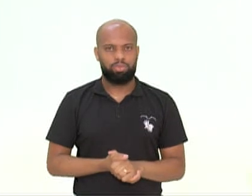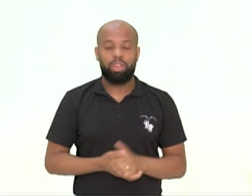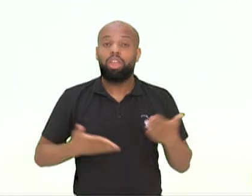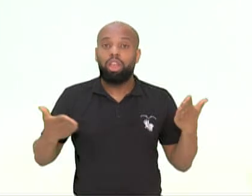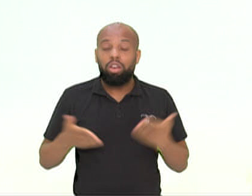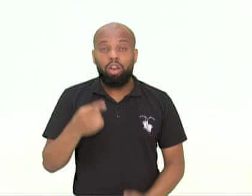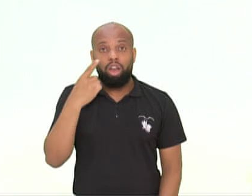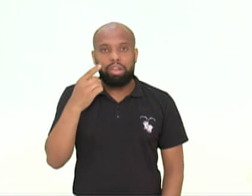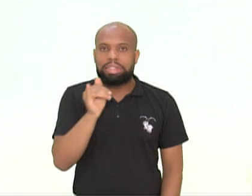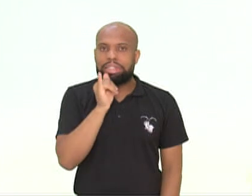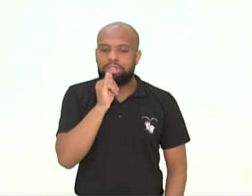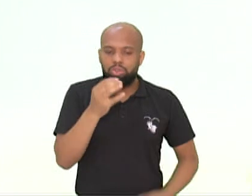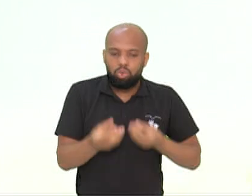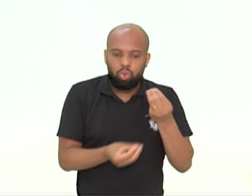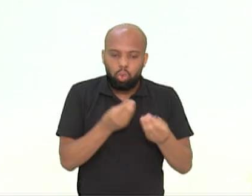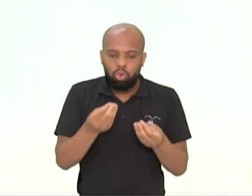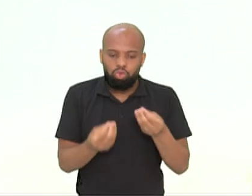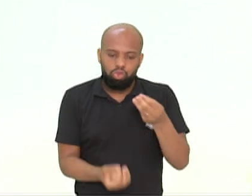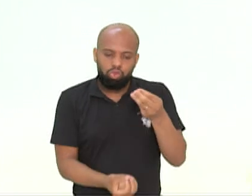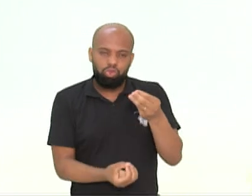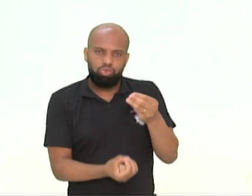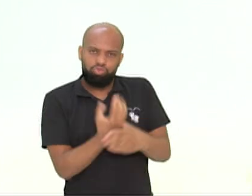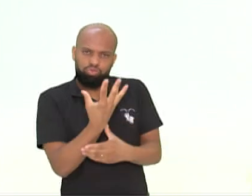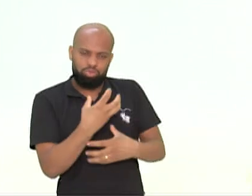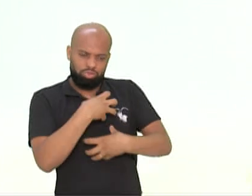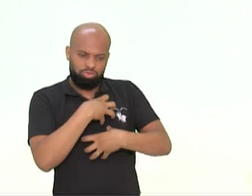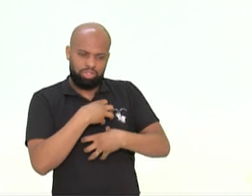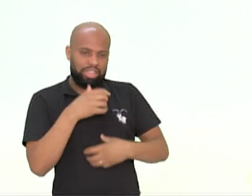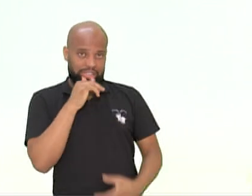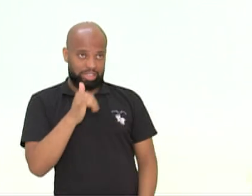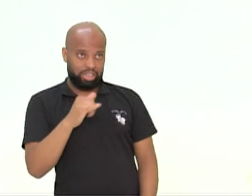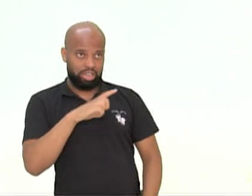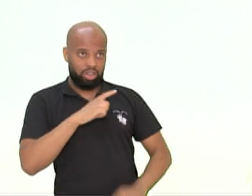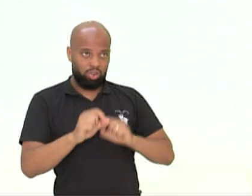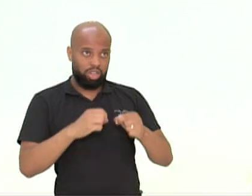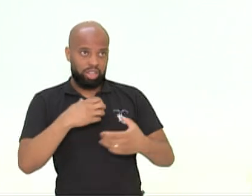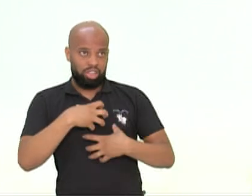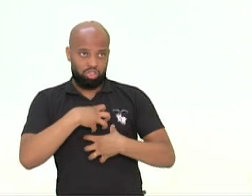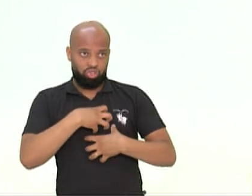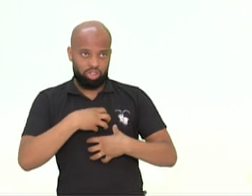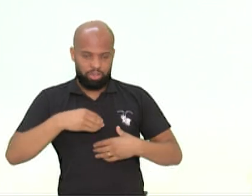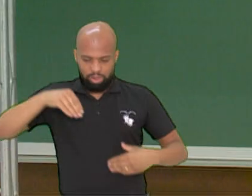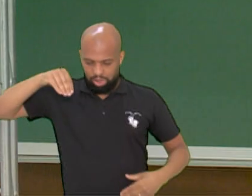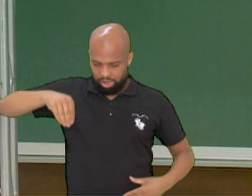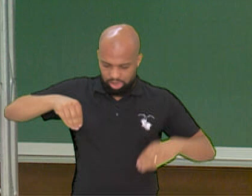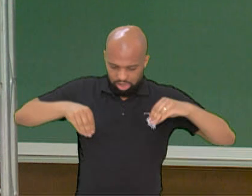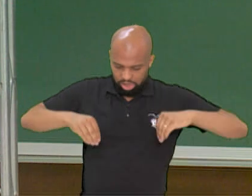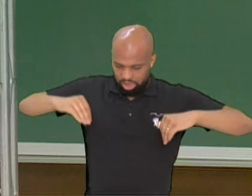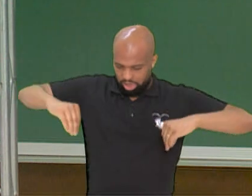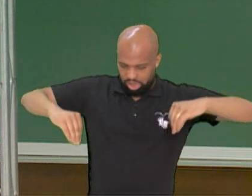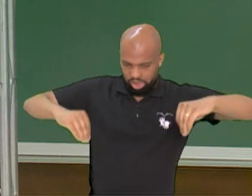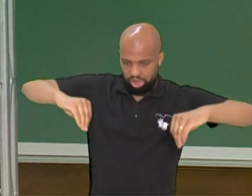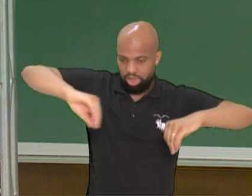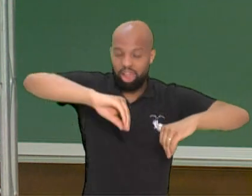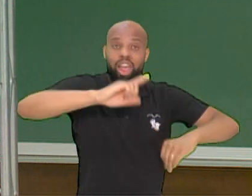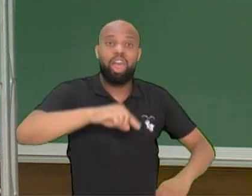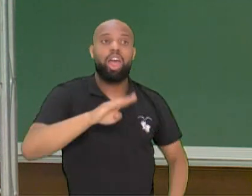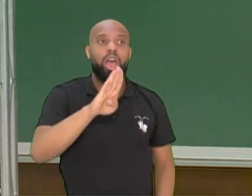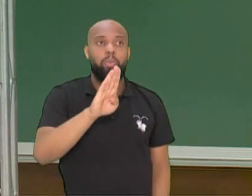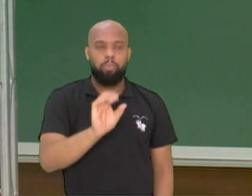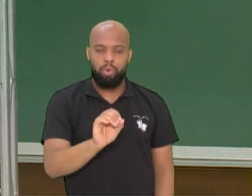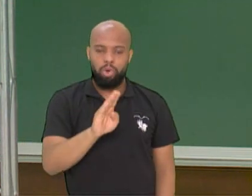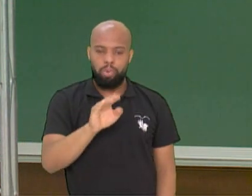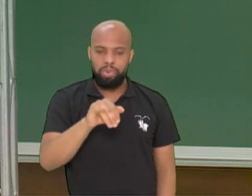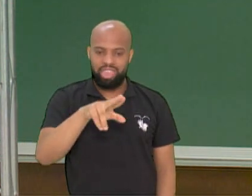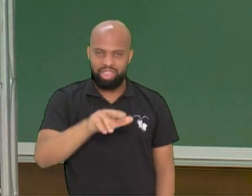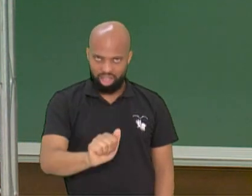Então, por exemplo, como é que funciona o gerador elétrico? Tem aqui bobinas, que eu coloco todas elas viradas com suas áreas para uns ímãs que